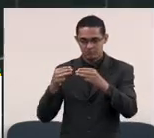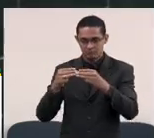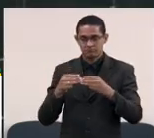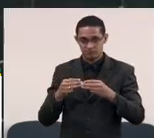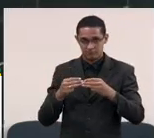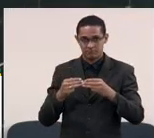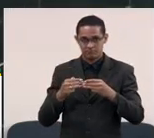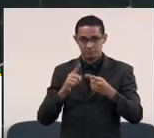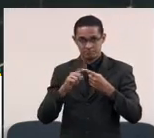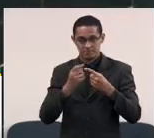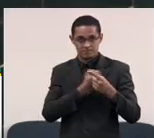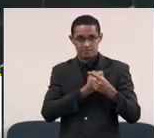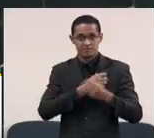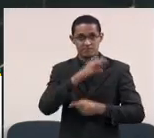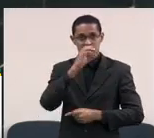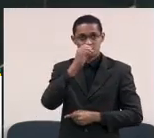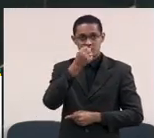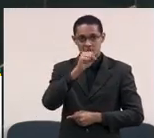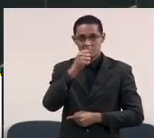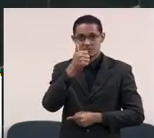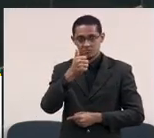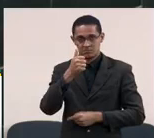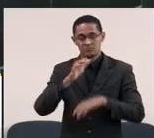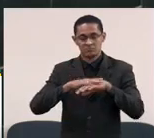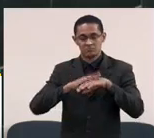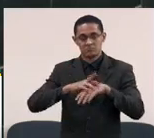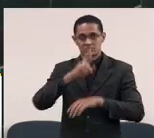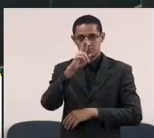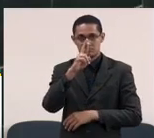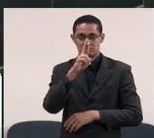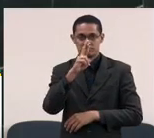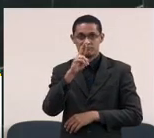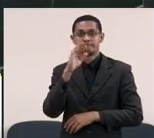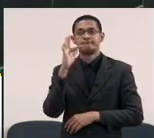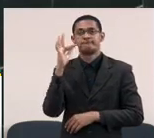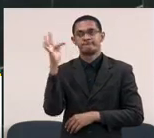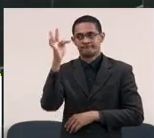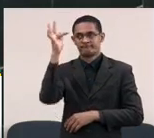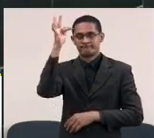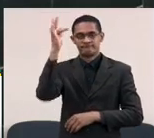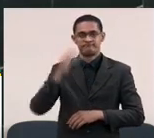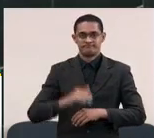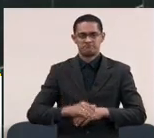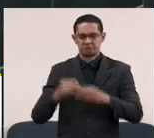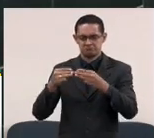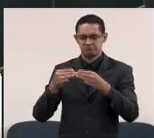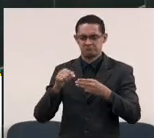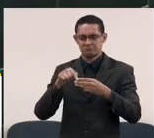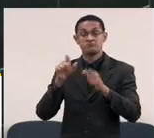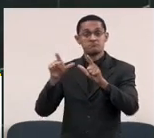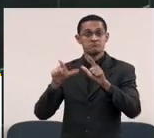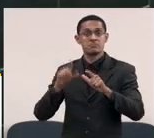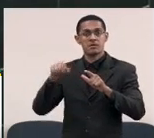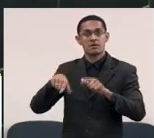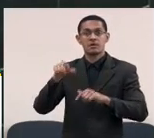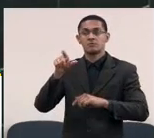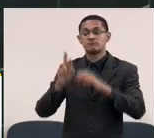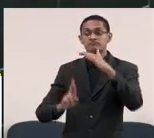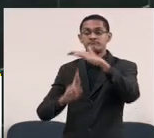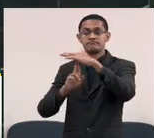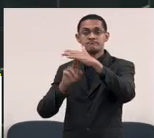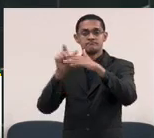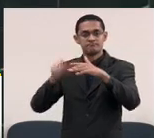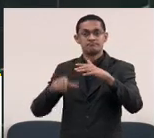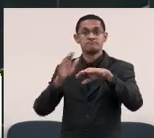Moção de aplauso 081/19, de autoria do deputado Dr. Furlan. Moção de aplauso para a magnífica reitora